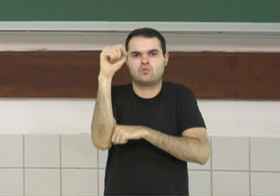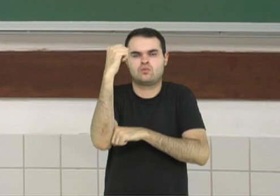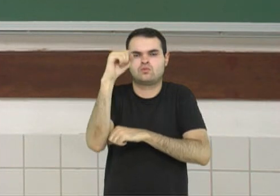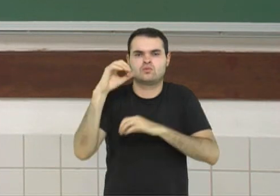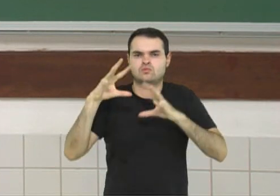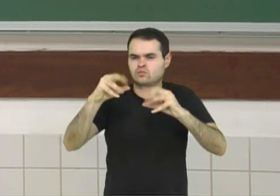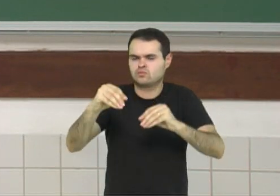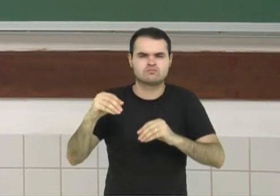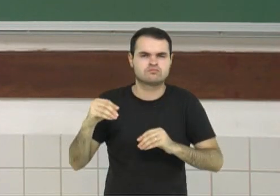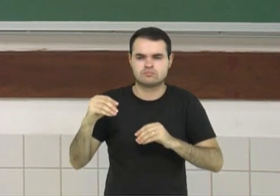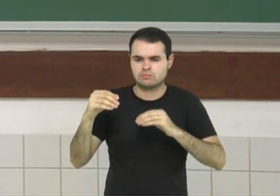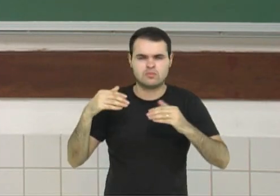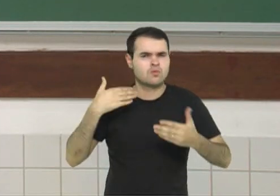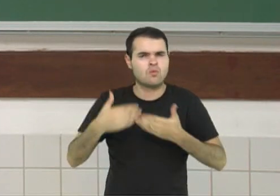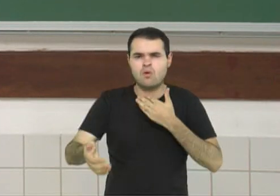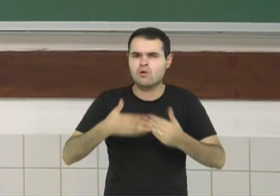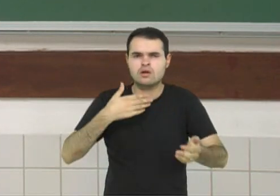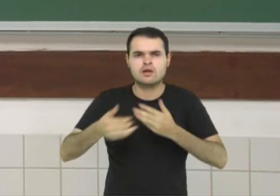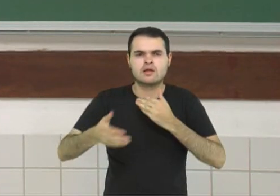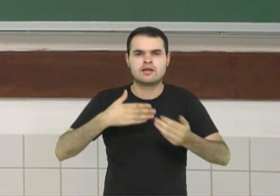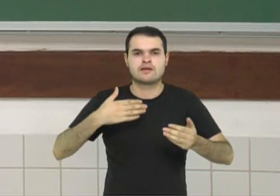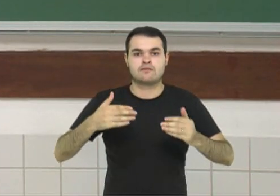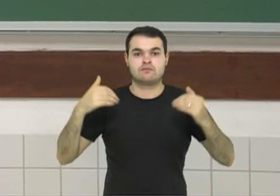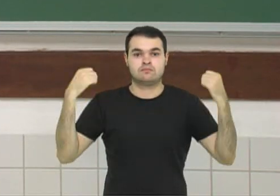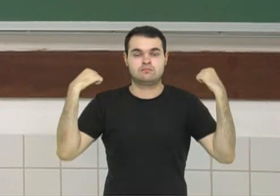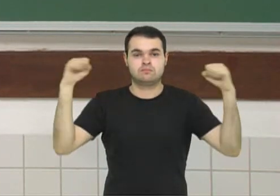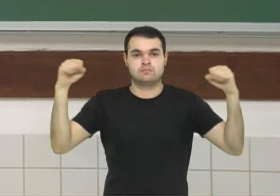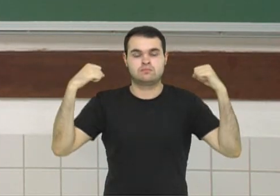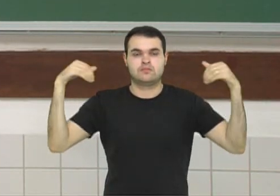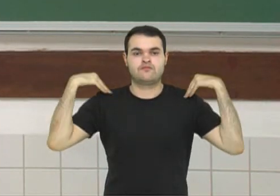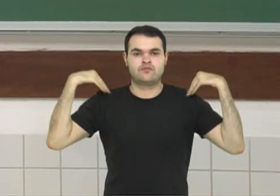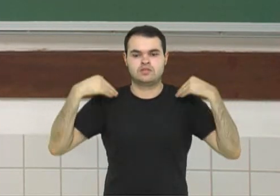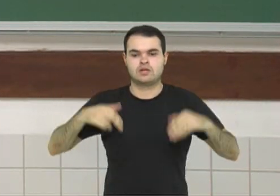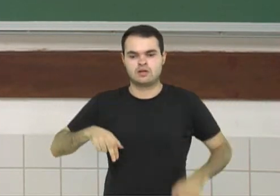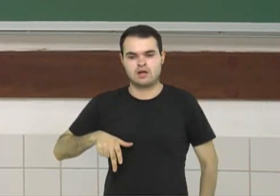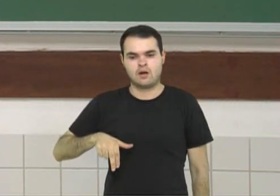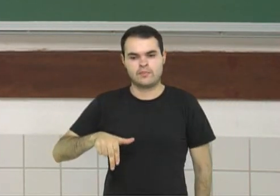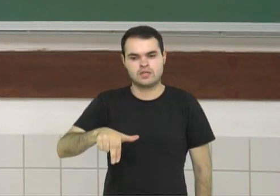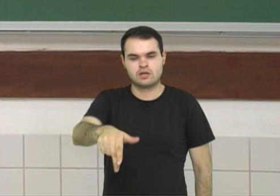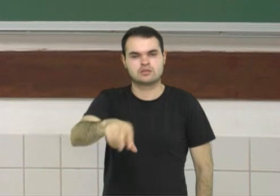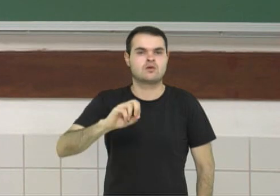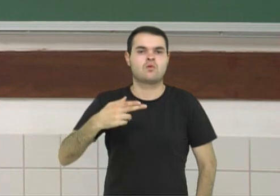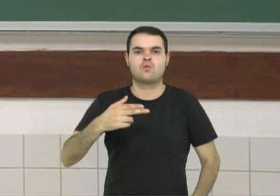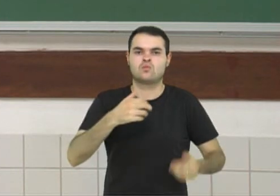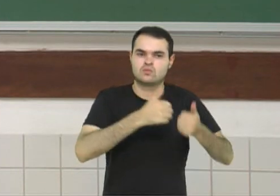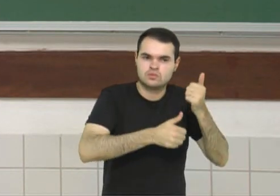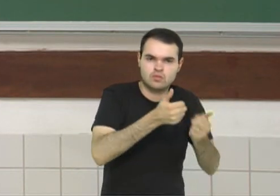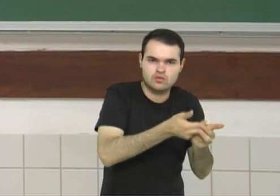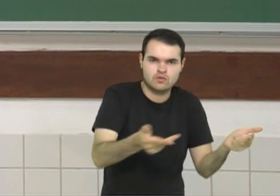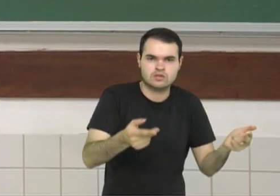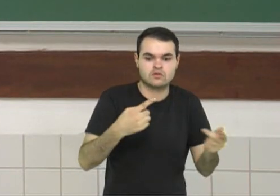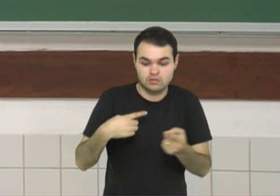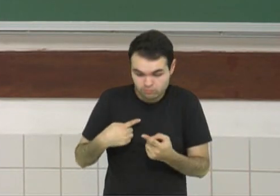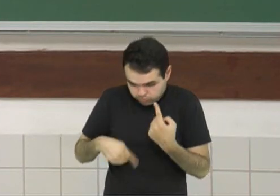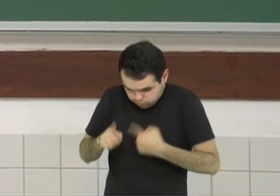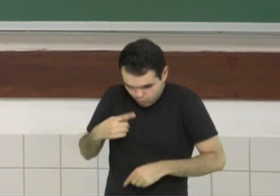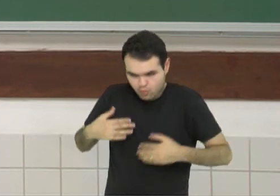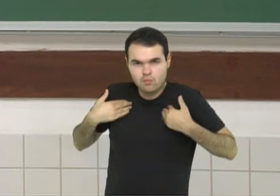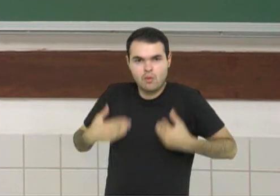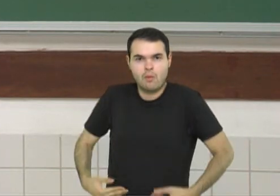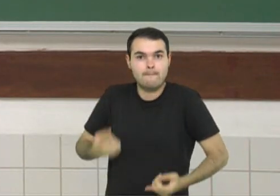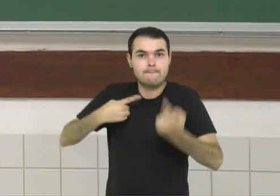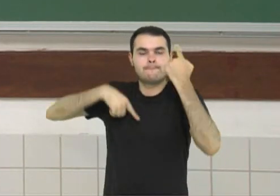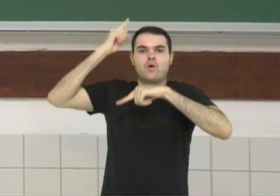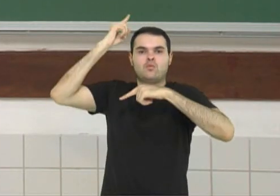atividade física, seja ela um esporte ou mesmo uma caminhada, nós estamos desenvolvendo as nossas capacidades